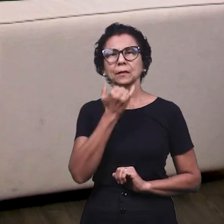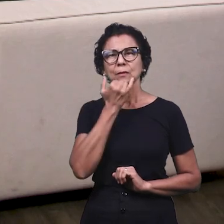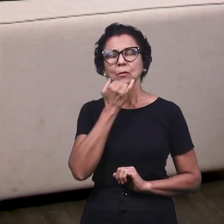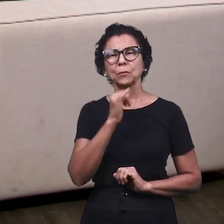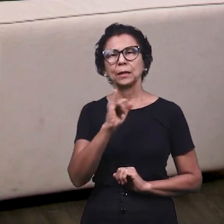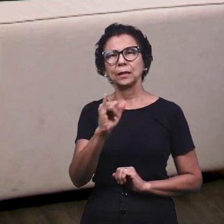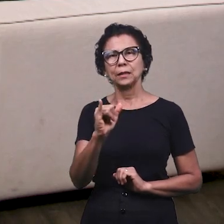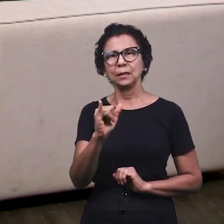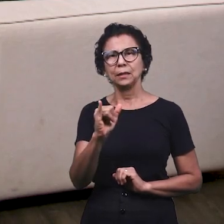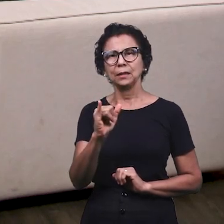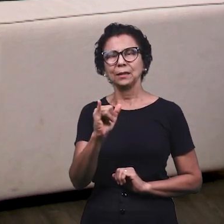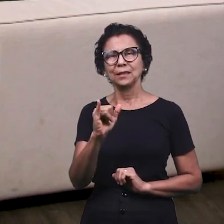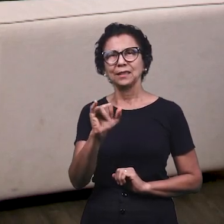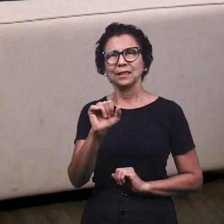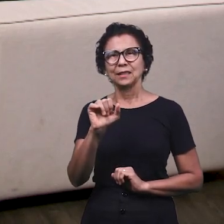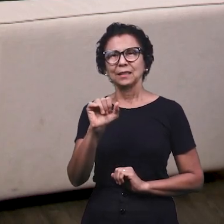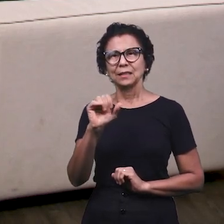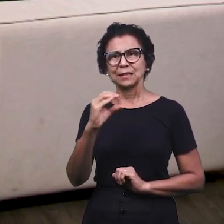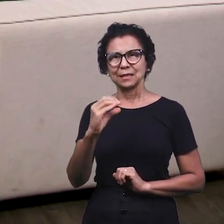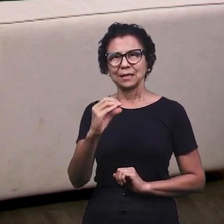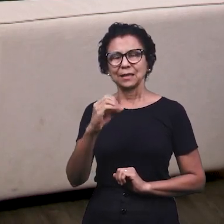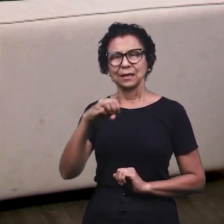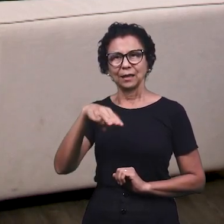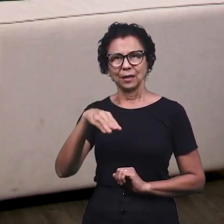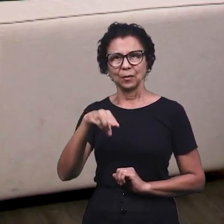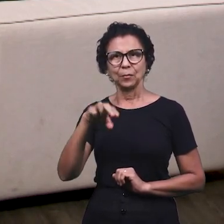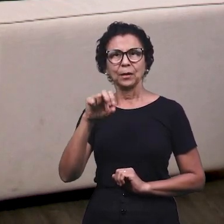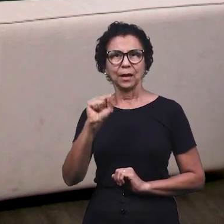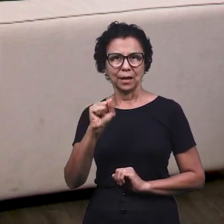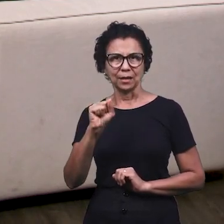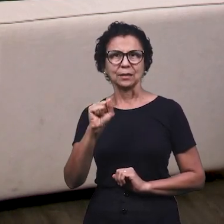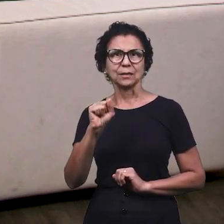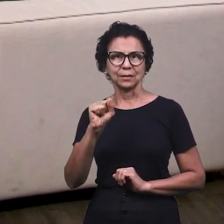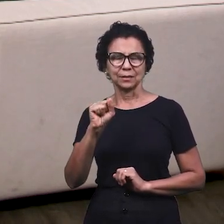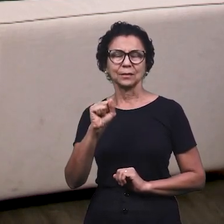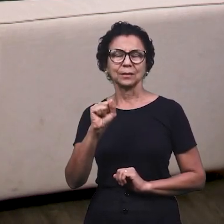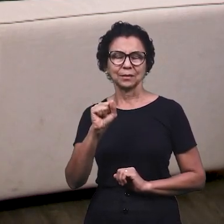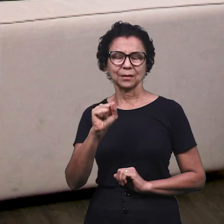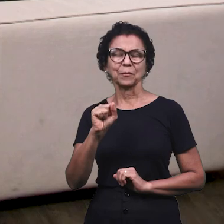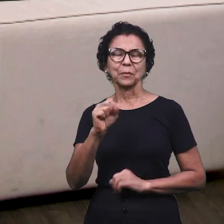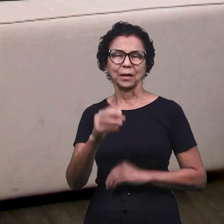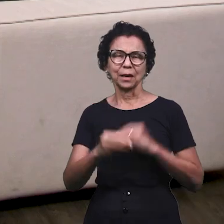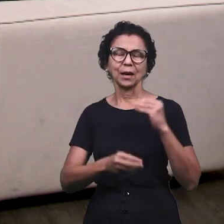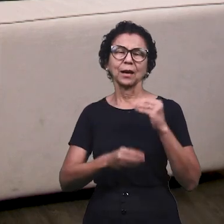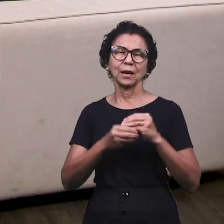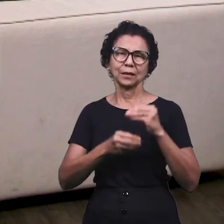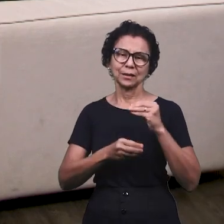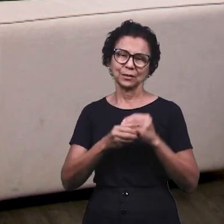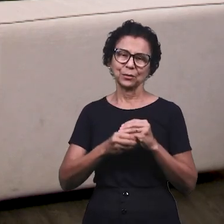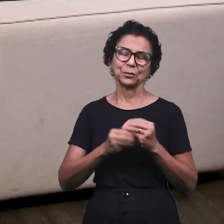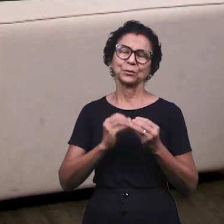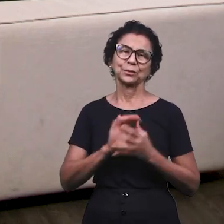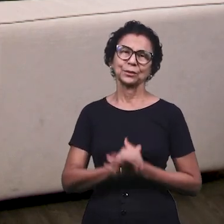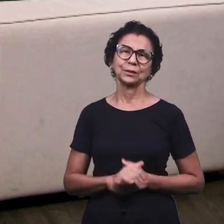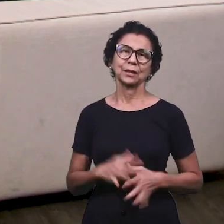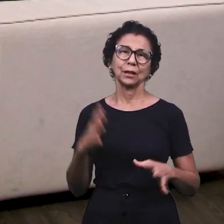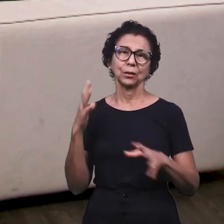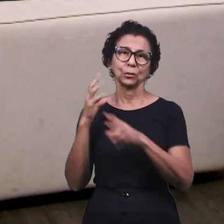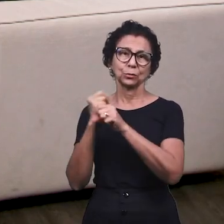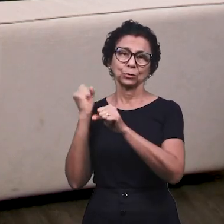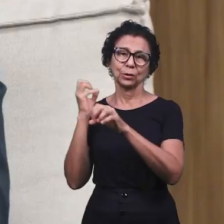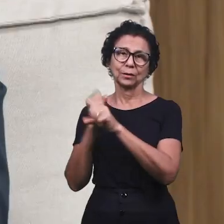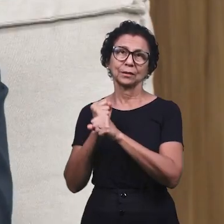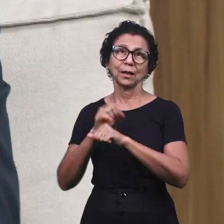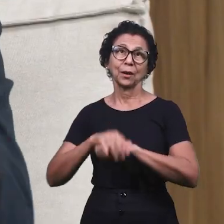ICMS, que era só ICM antigamente, incluiu o S, que é serviço, para incluir os fretes. Você soma mais coisas na cadeia. Eu